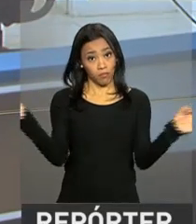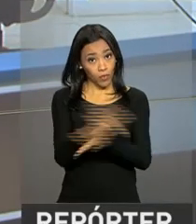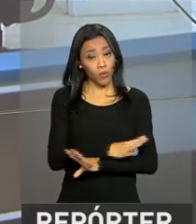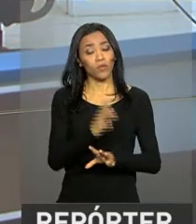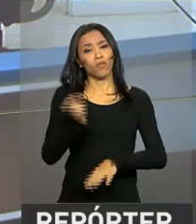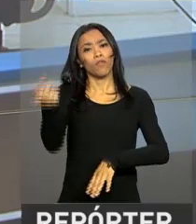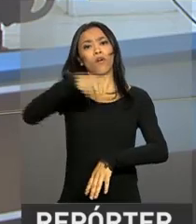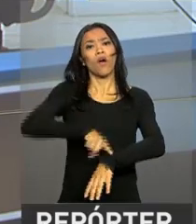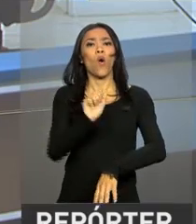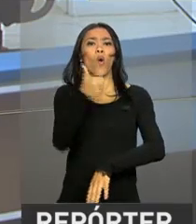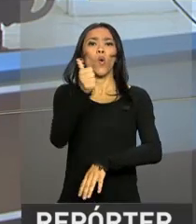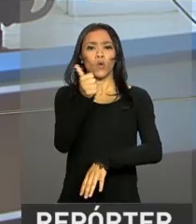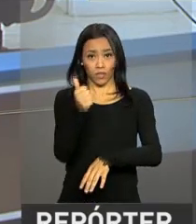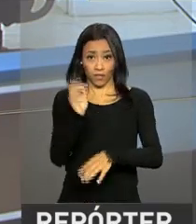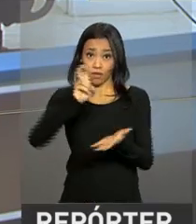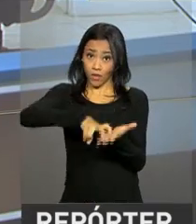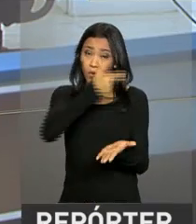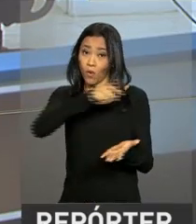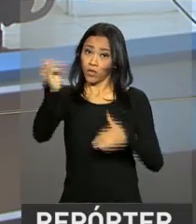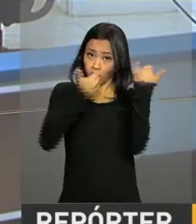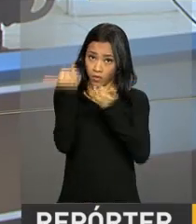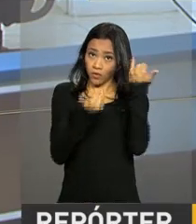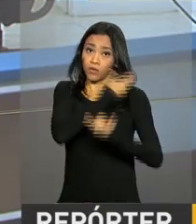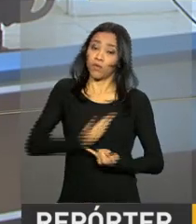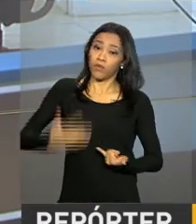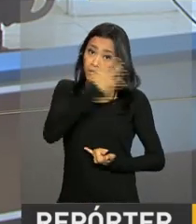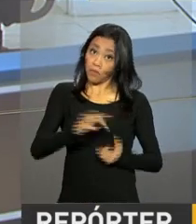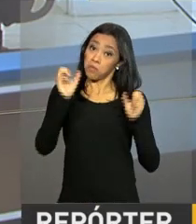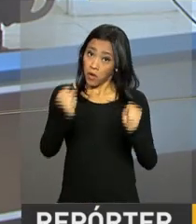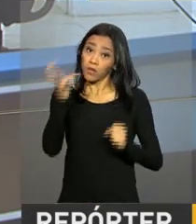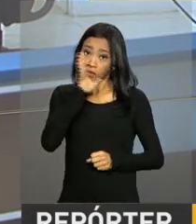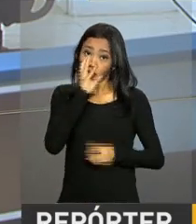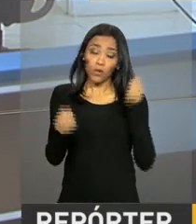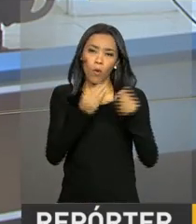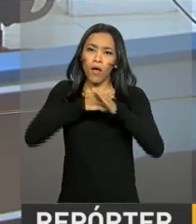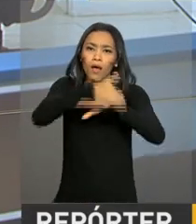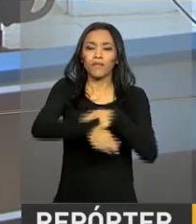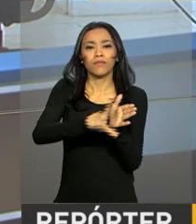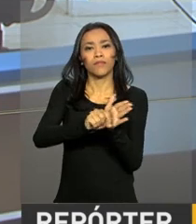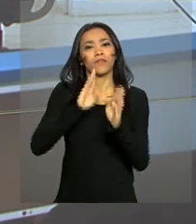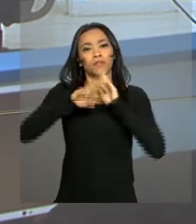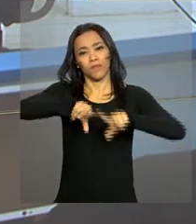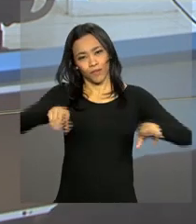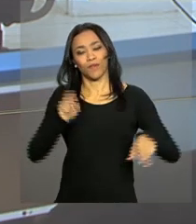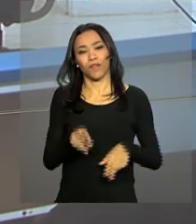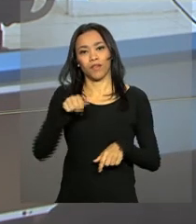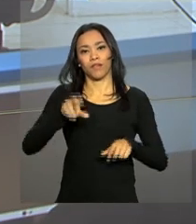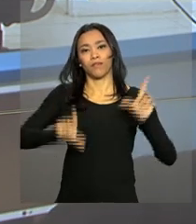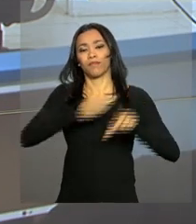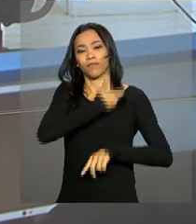às 11 da manhã com outras informações do governo federal acompanhe também as novidades em nossas redes sociais Continue com a gente